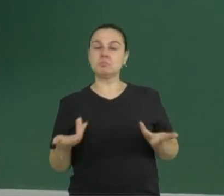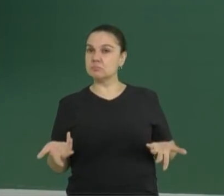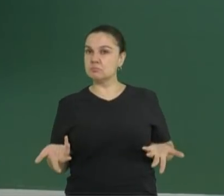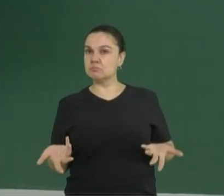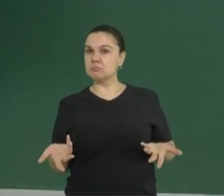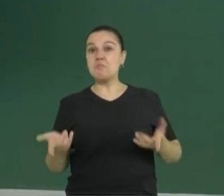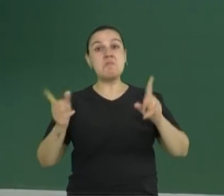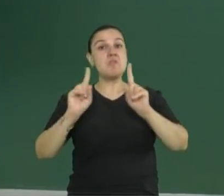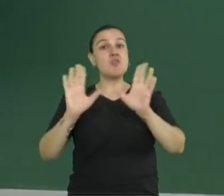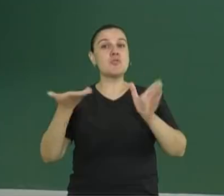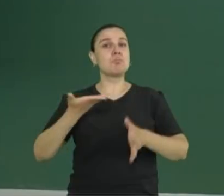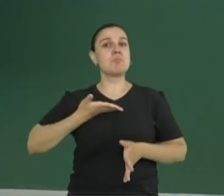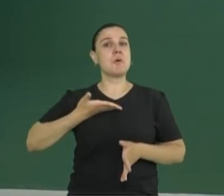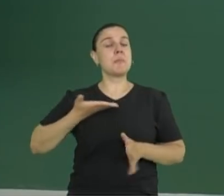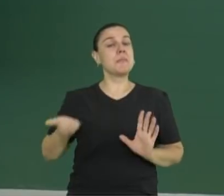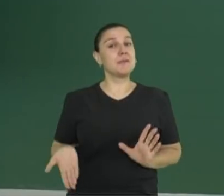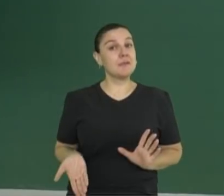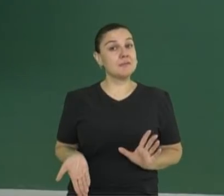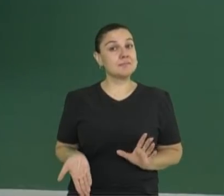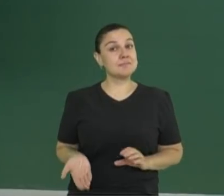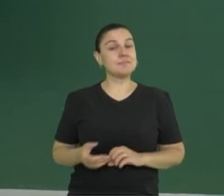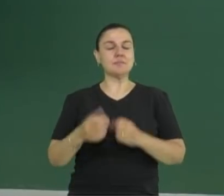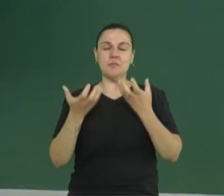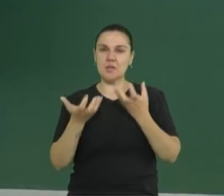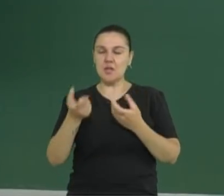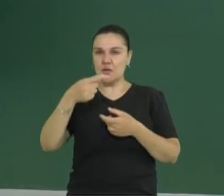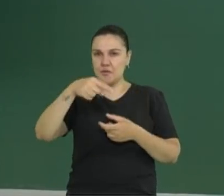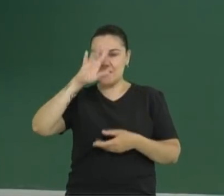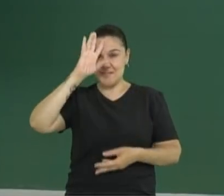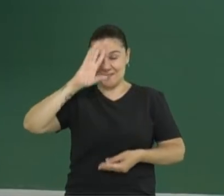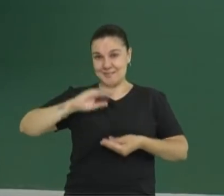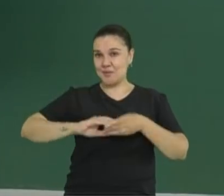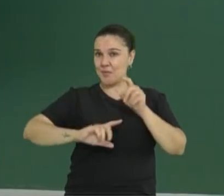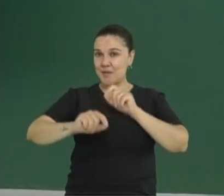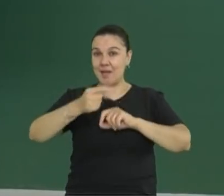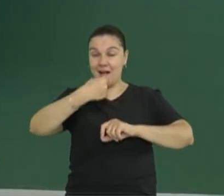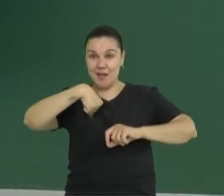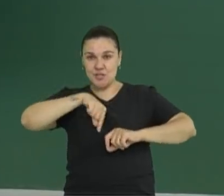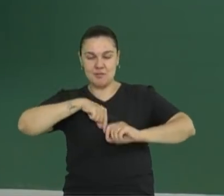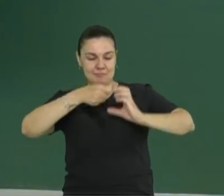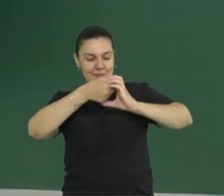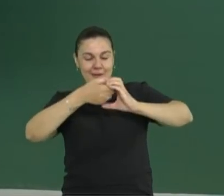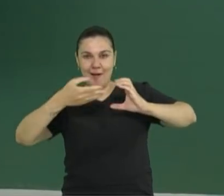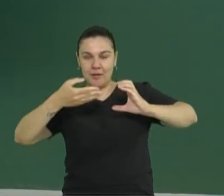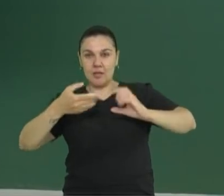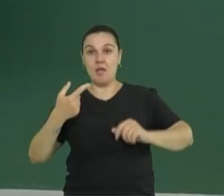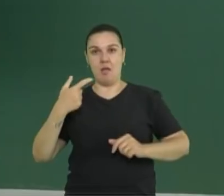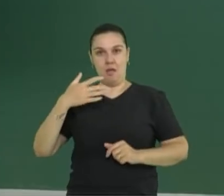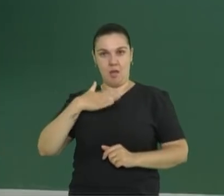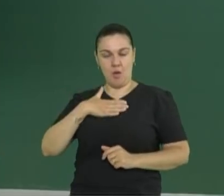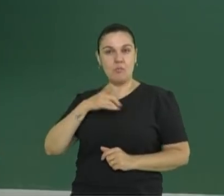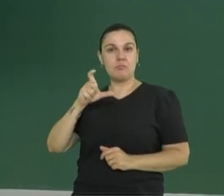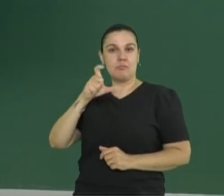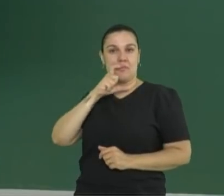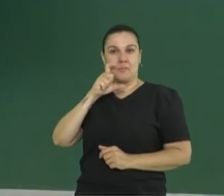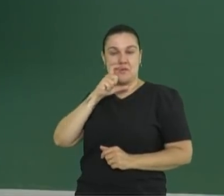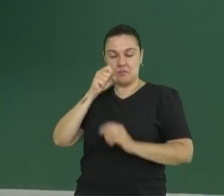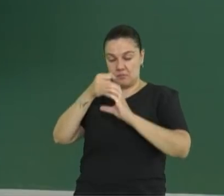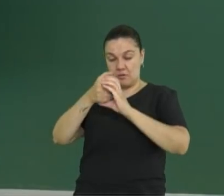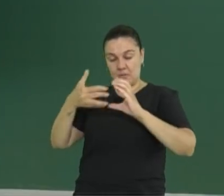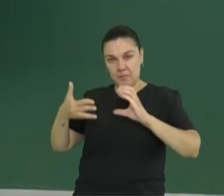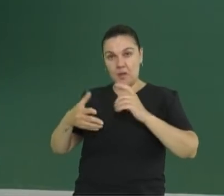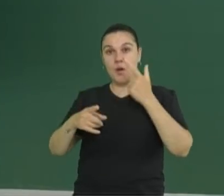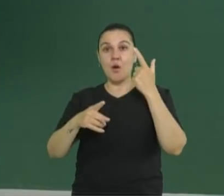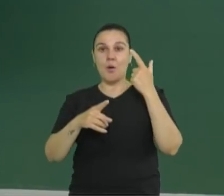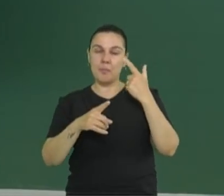nem parentes. O que eu quero que vocês entendam é que nós, seres humanos, temos características. Eu, Fabiano, tenho essas minhas